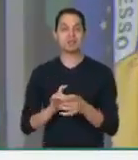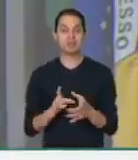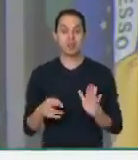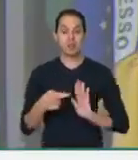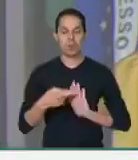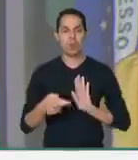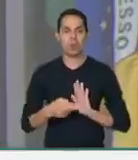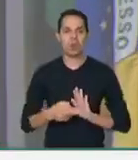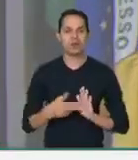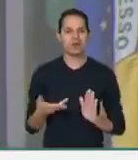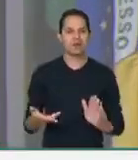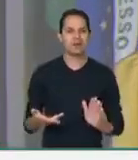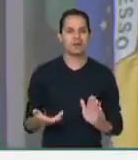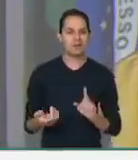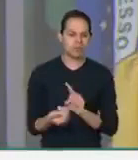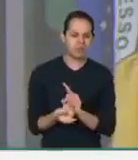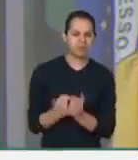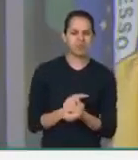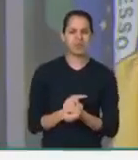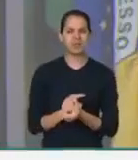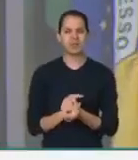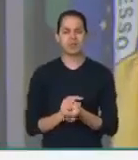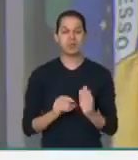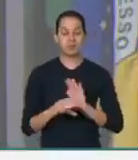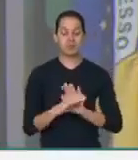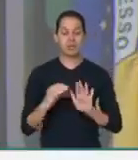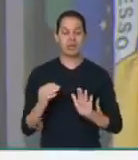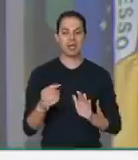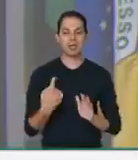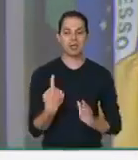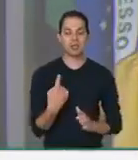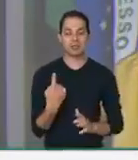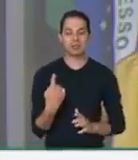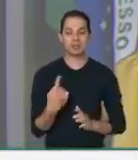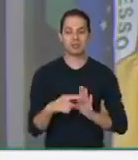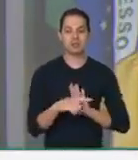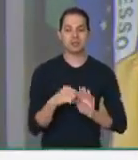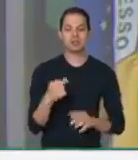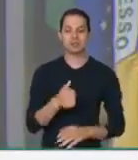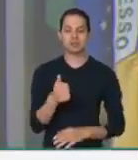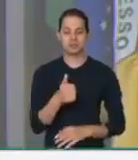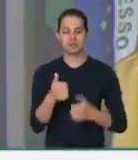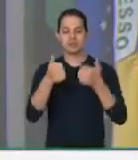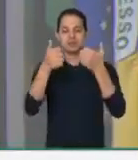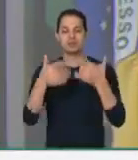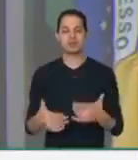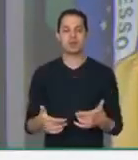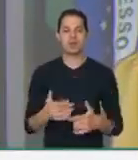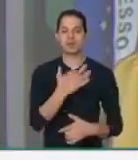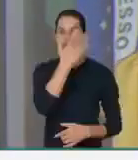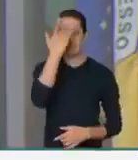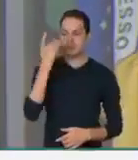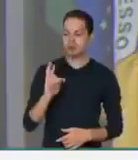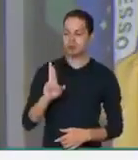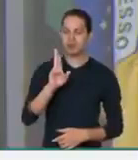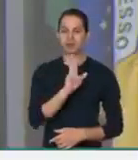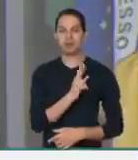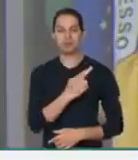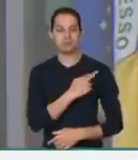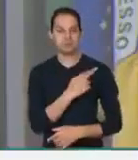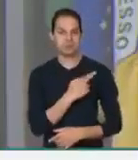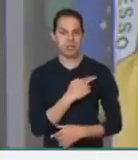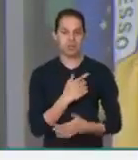regra no seu parágrafo 1º inciso inciso primeiro fala que o titular do passaporte